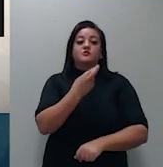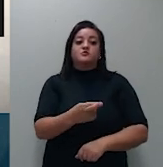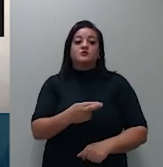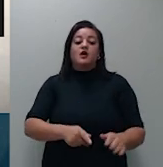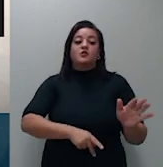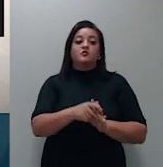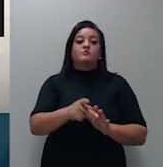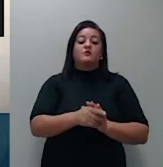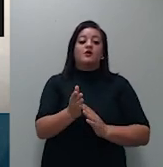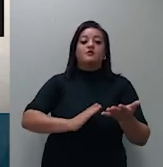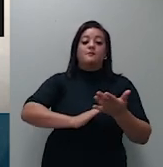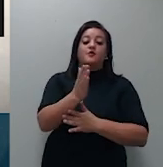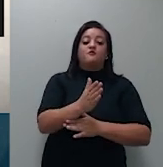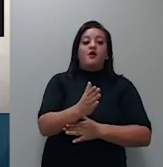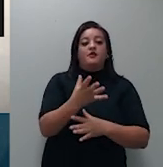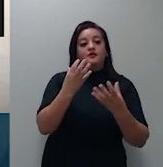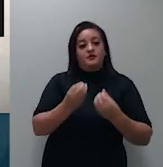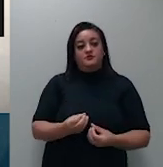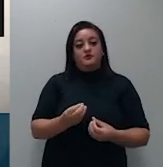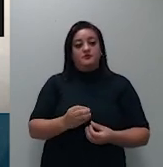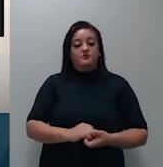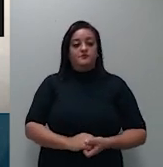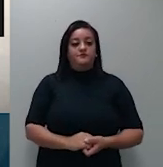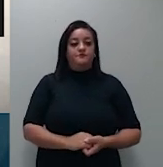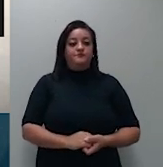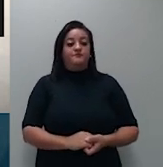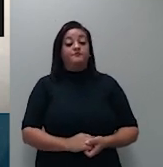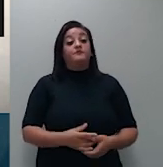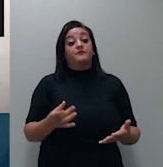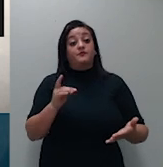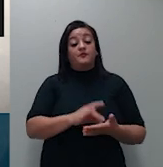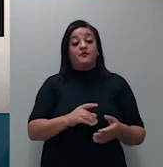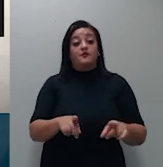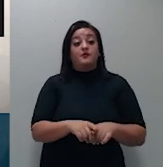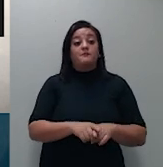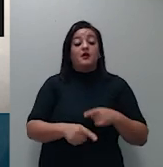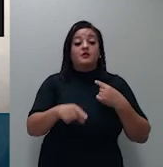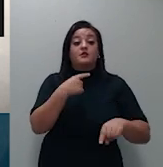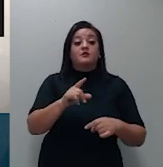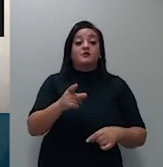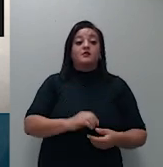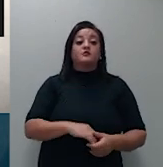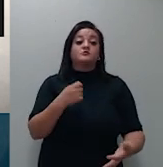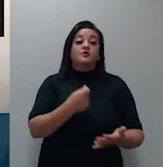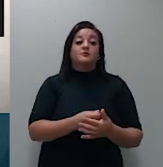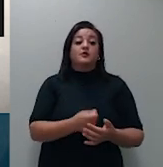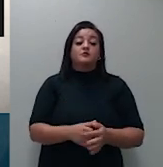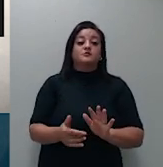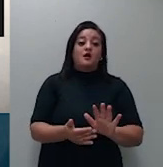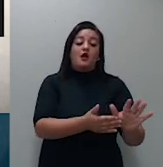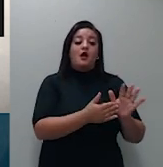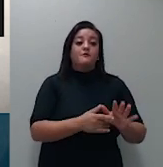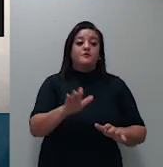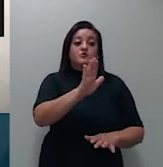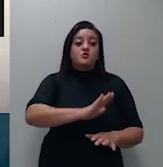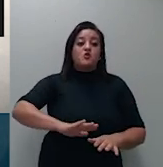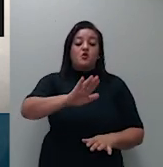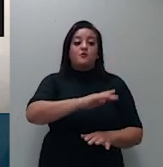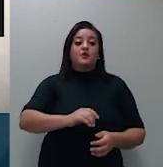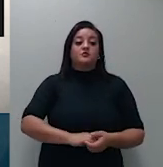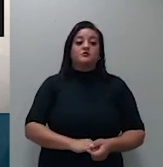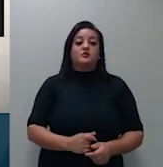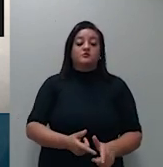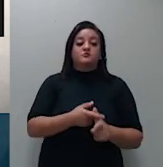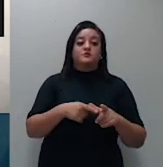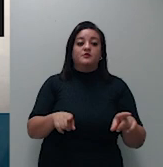crédito aos efeitos do provável monologar e não se tratando de obrigação apontada no quadro